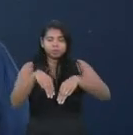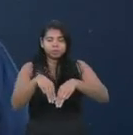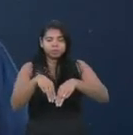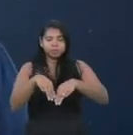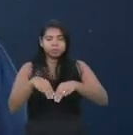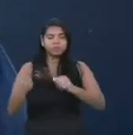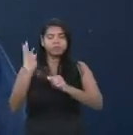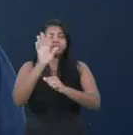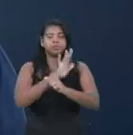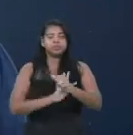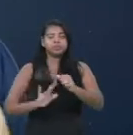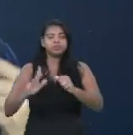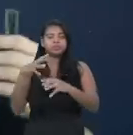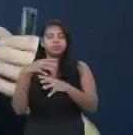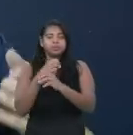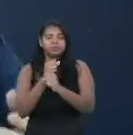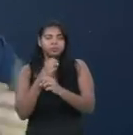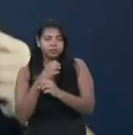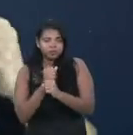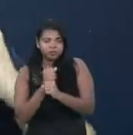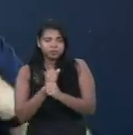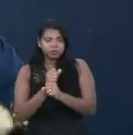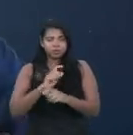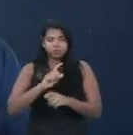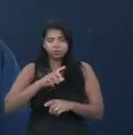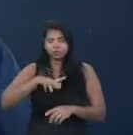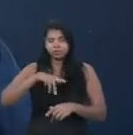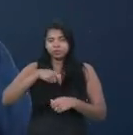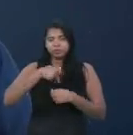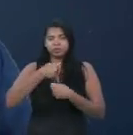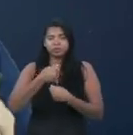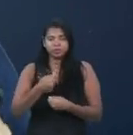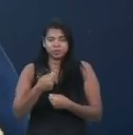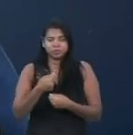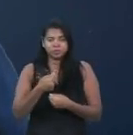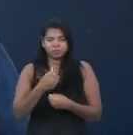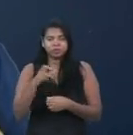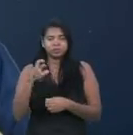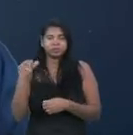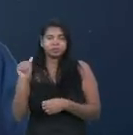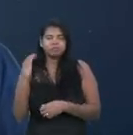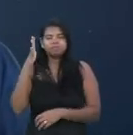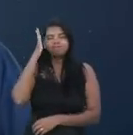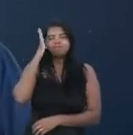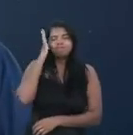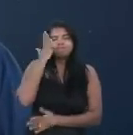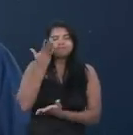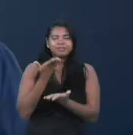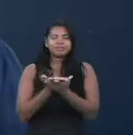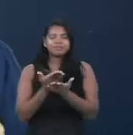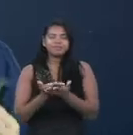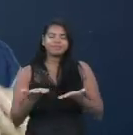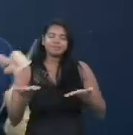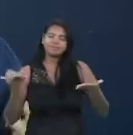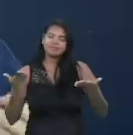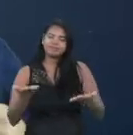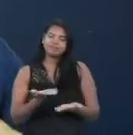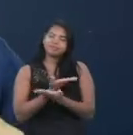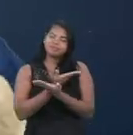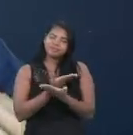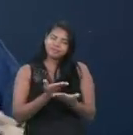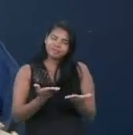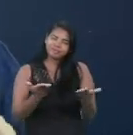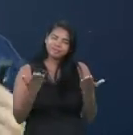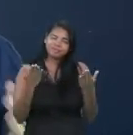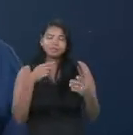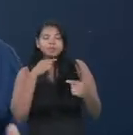vai calcular o valor da força em uma carga. Espero que você tenha entendido essa aula de hoje. E se você ficou